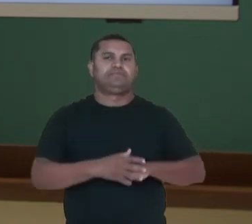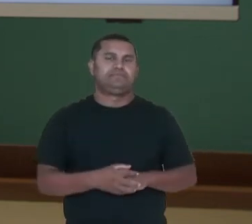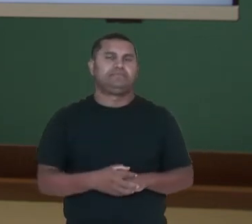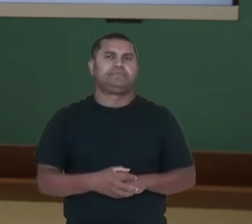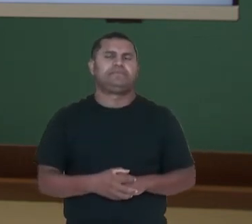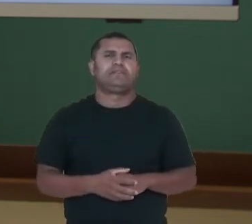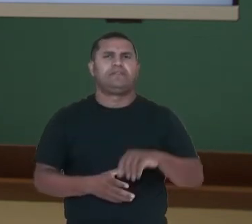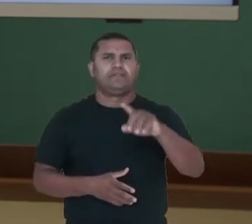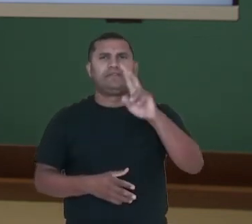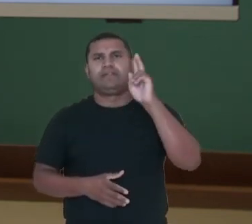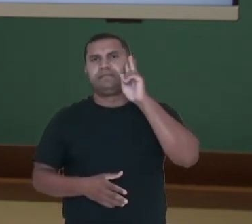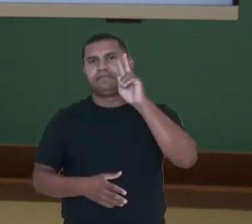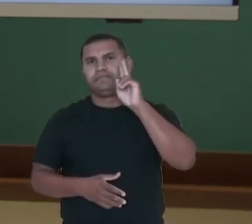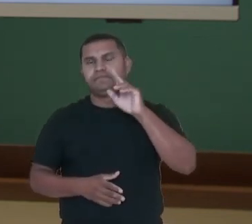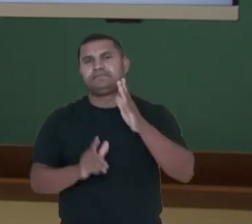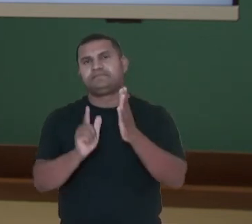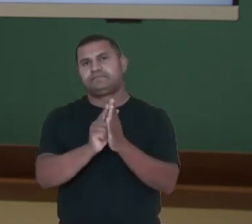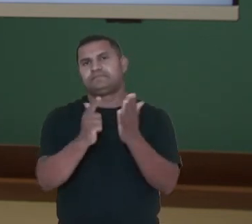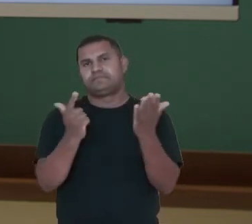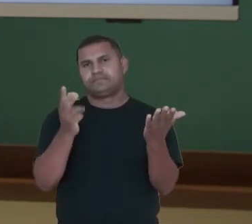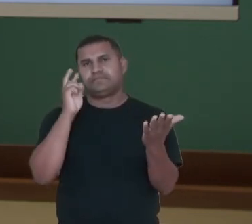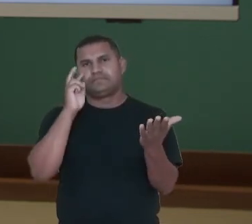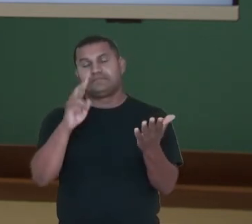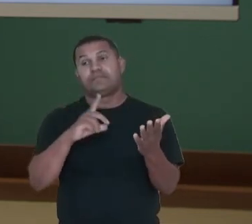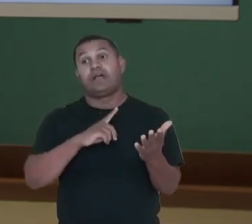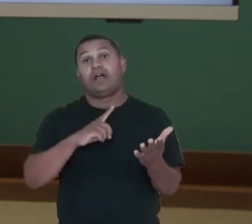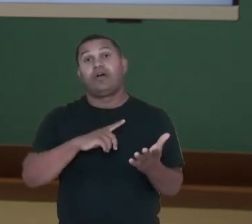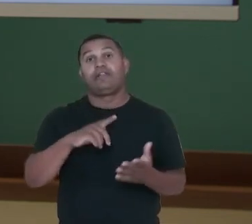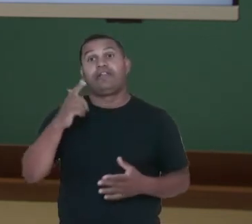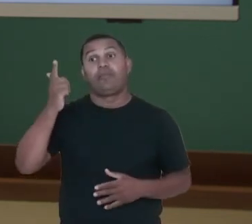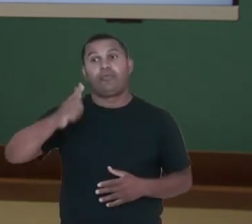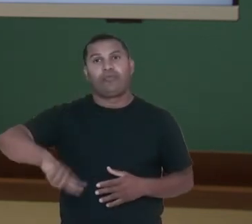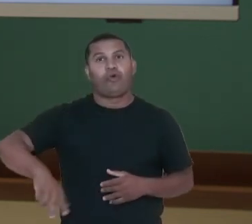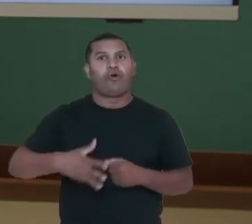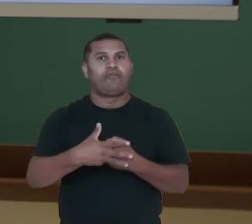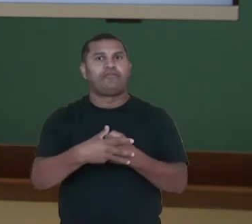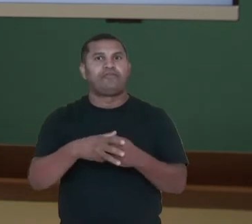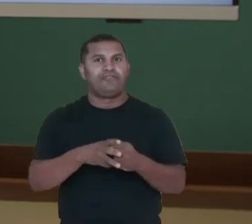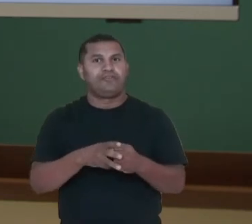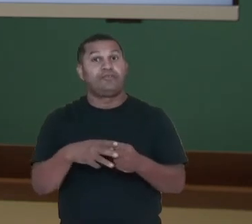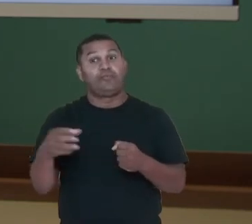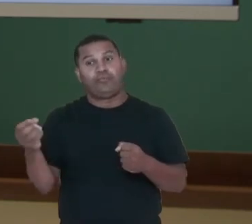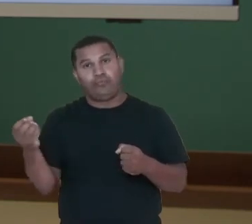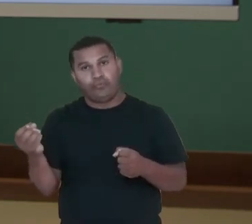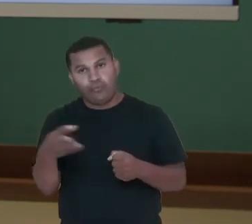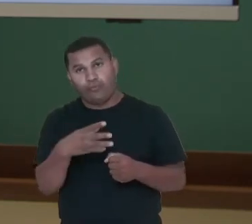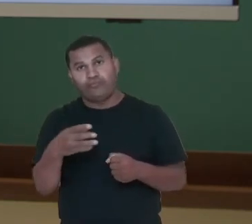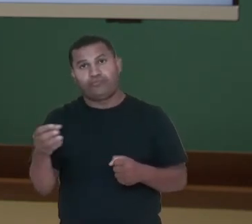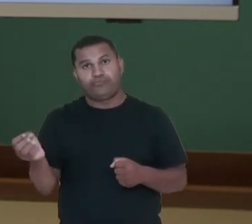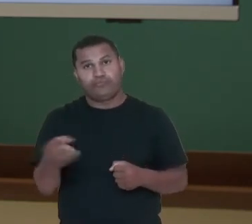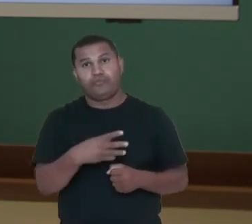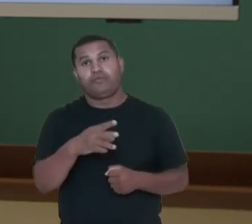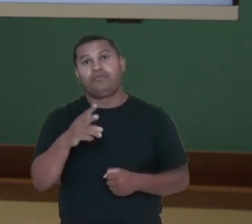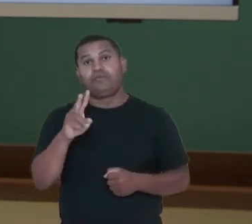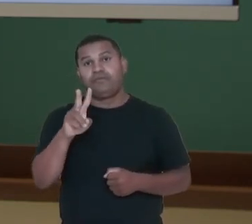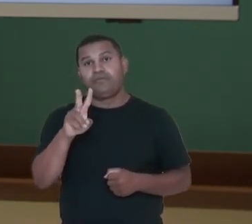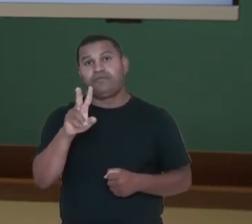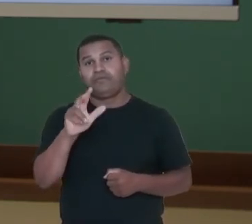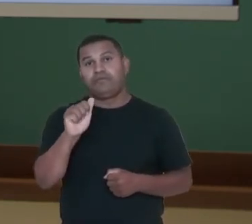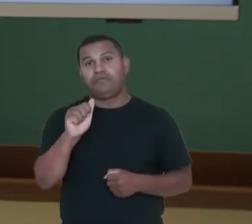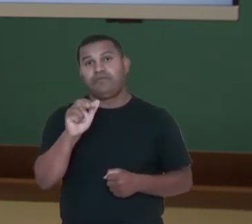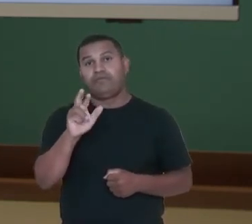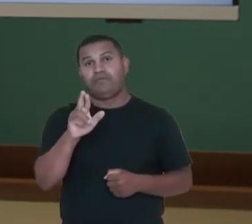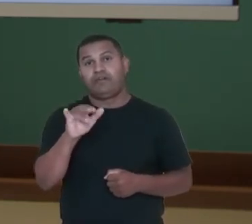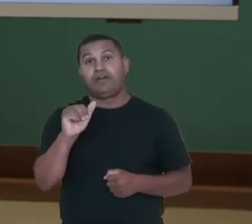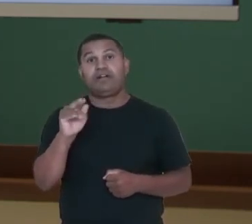com a variante tal, né? Toda hora tinha uma variante diferente. Então, o que é essa variante? É